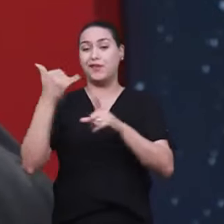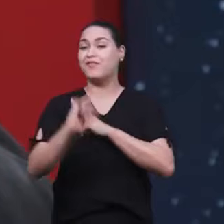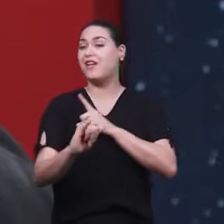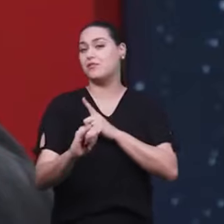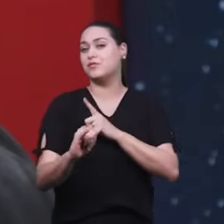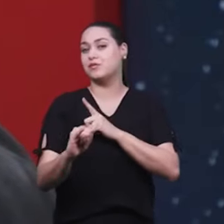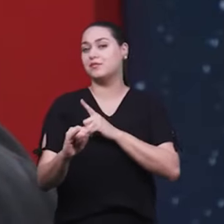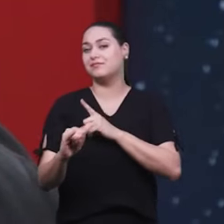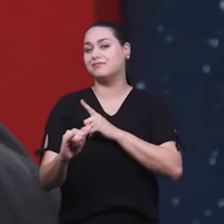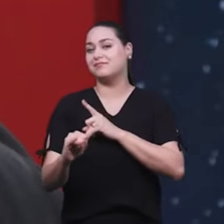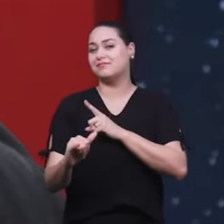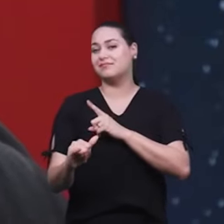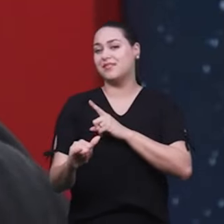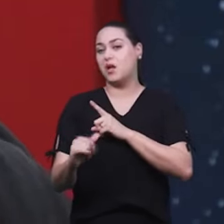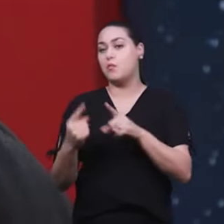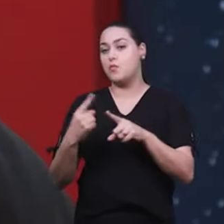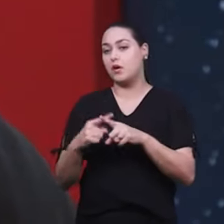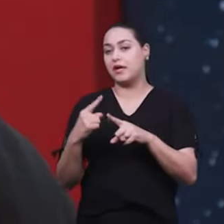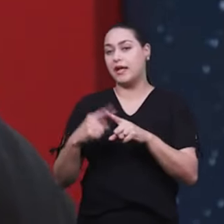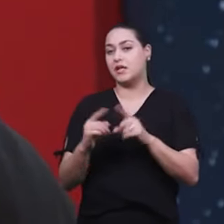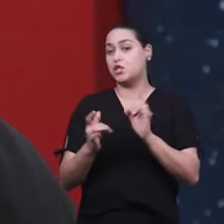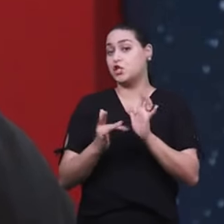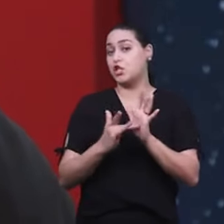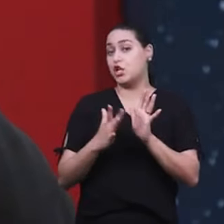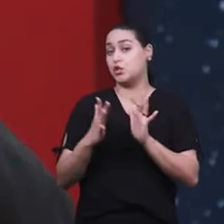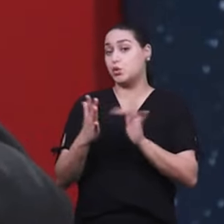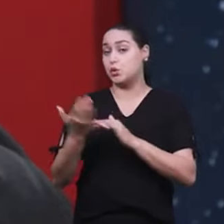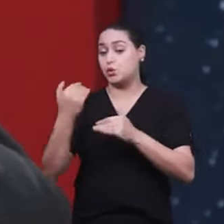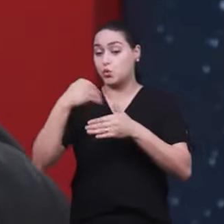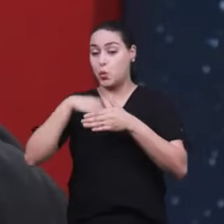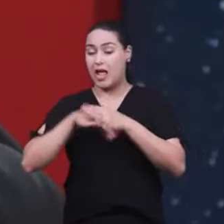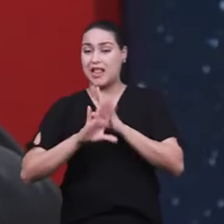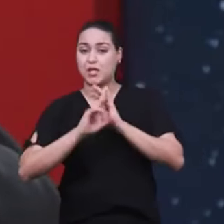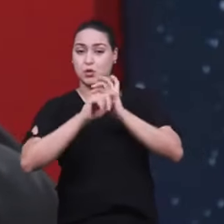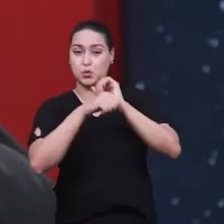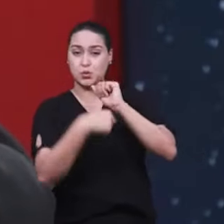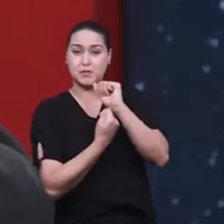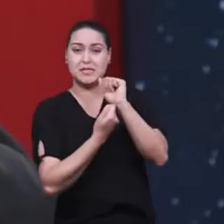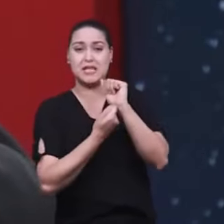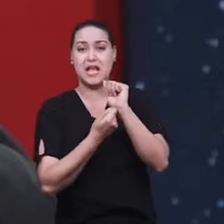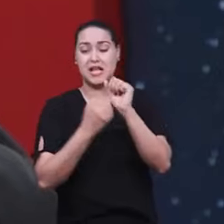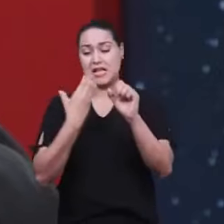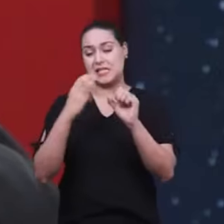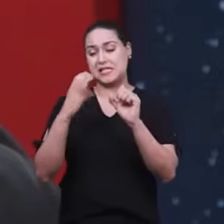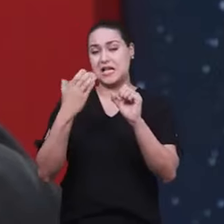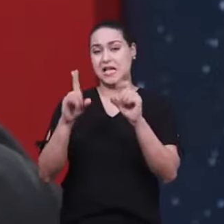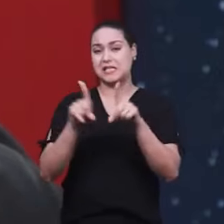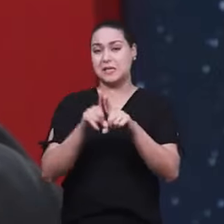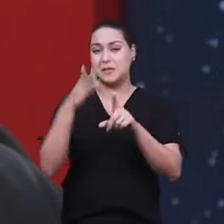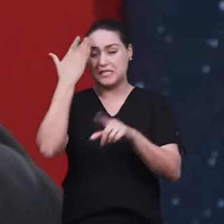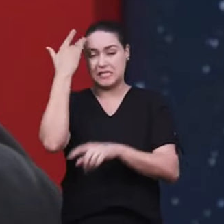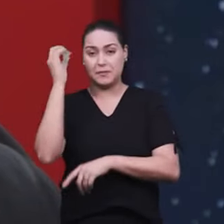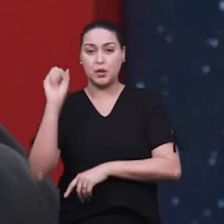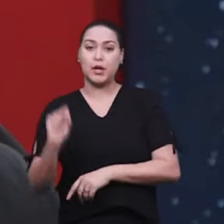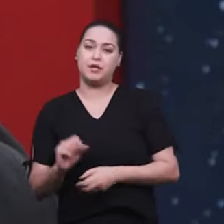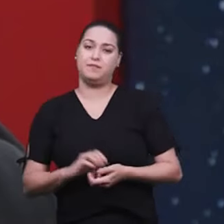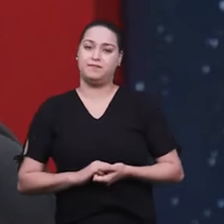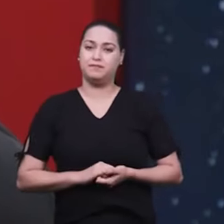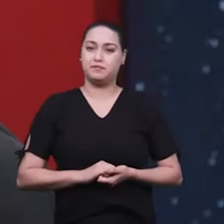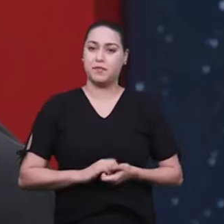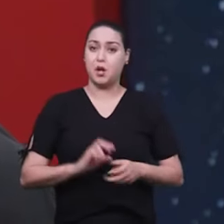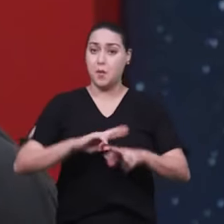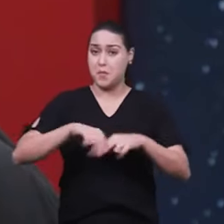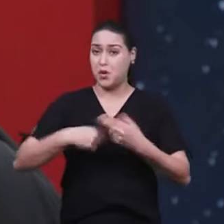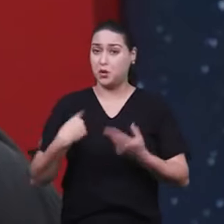em Jesus estão escondidos todos os mistérios da ciência e da sabedoria. E é por isso que nós